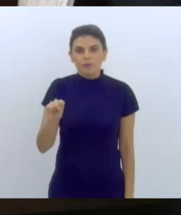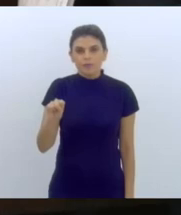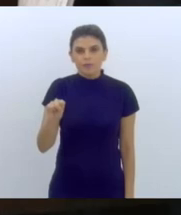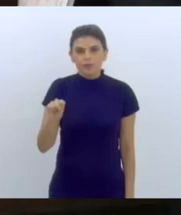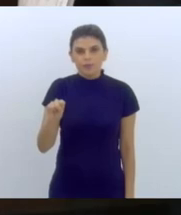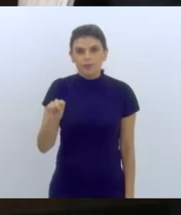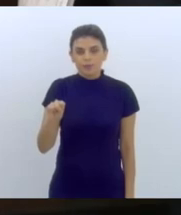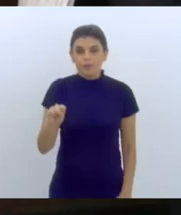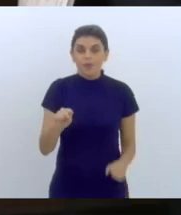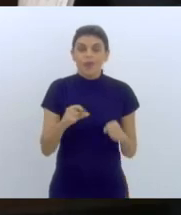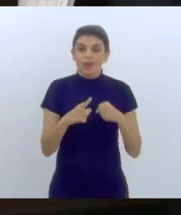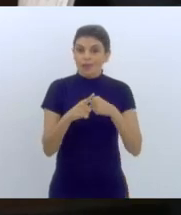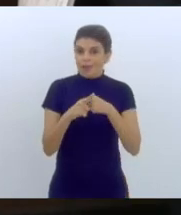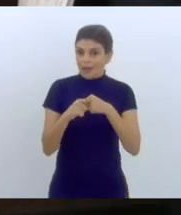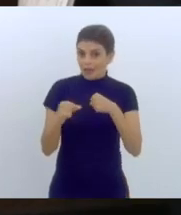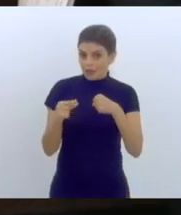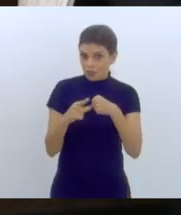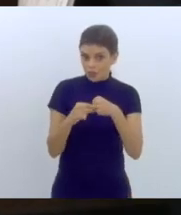no artigo